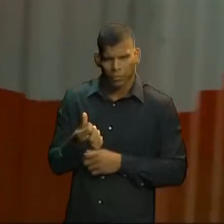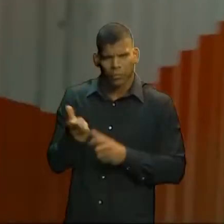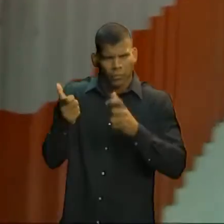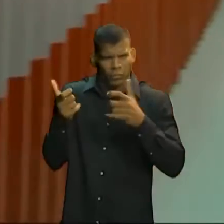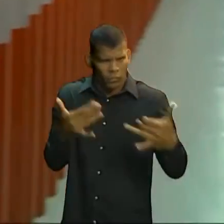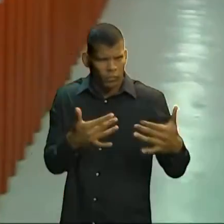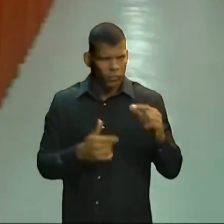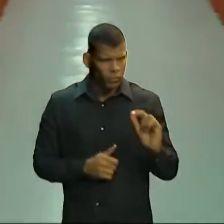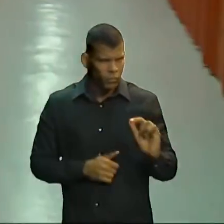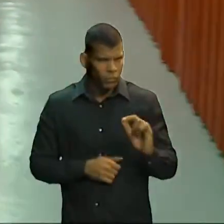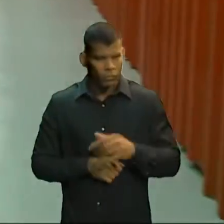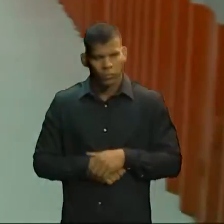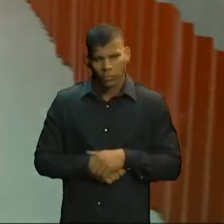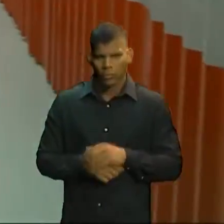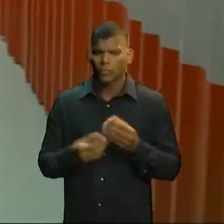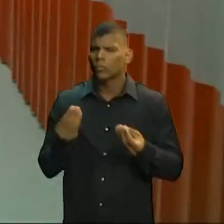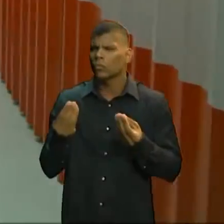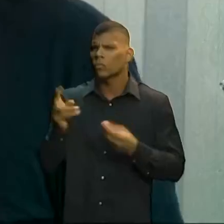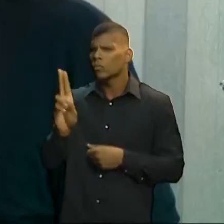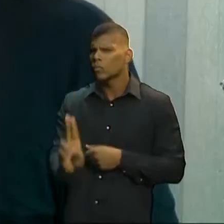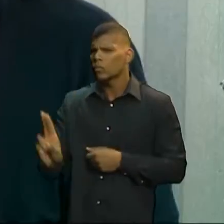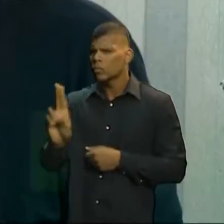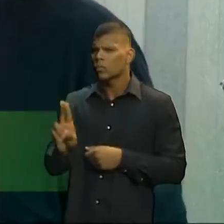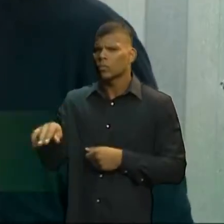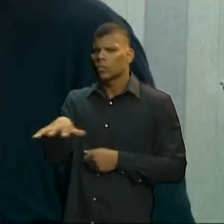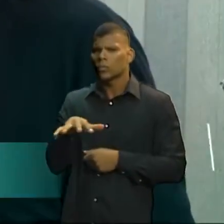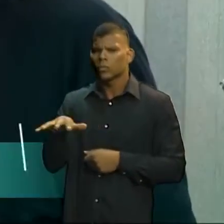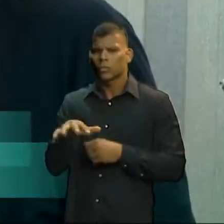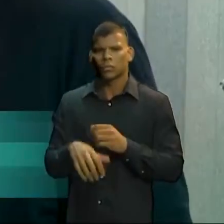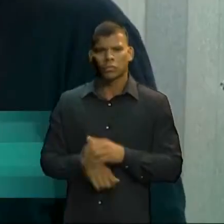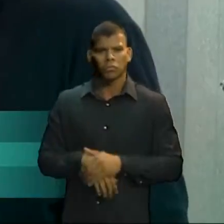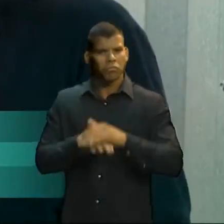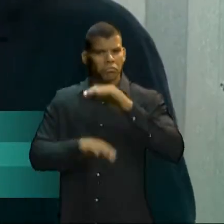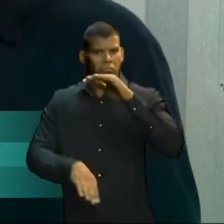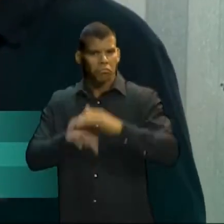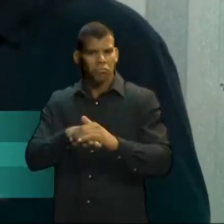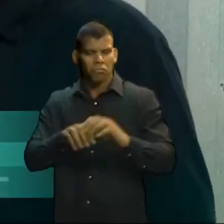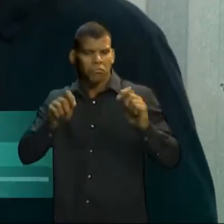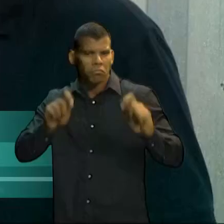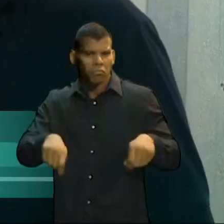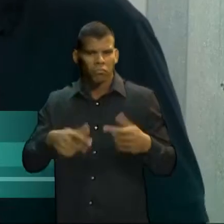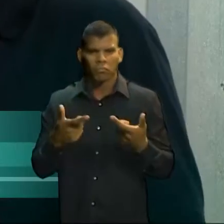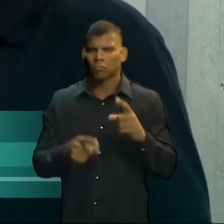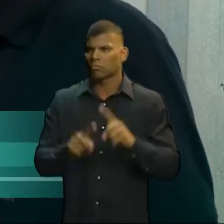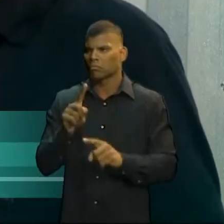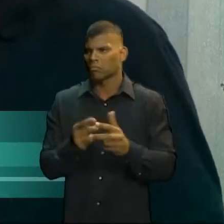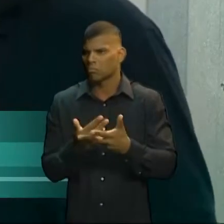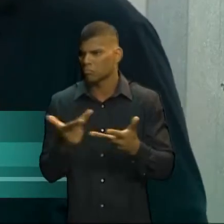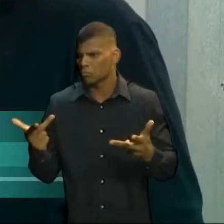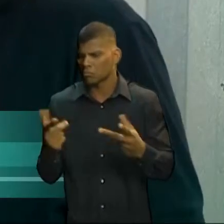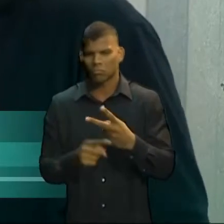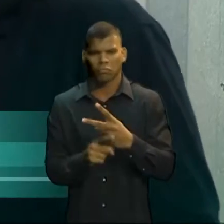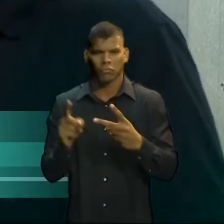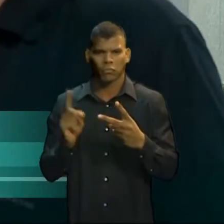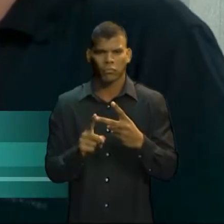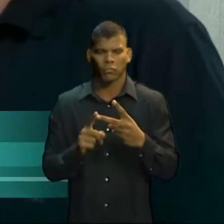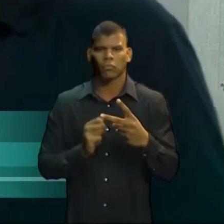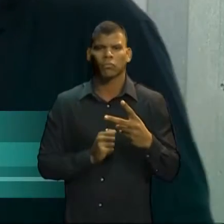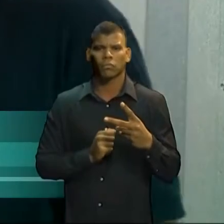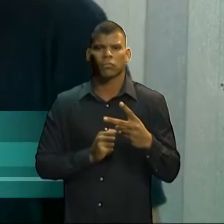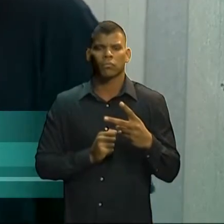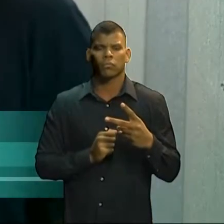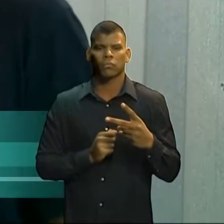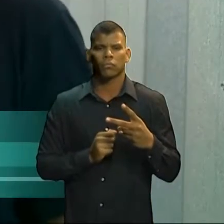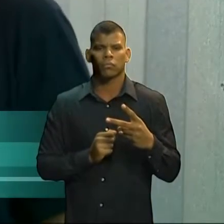e explica como ter acesso aos espaços. Esse estoque pode ser materiais de documentação, pode ser um material